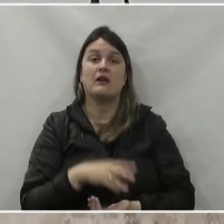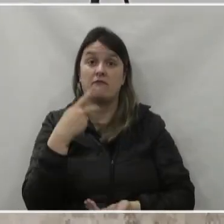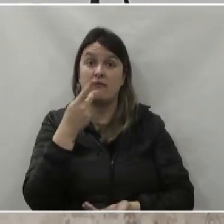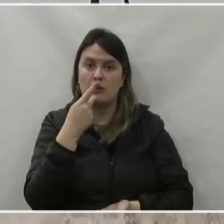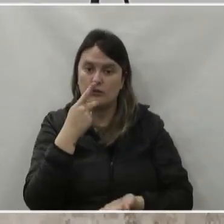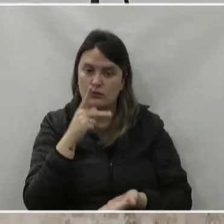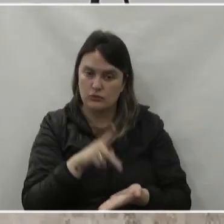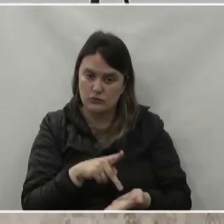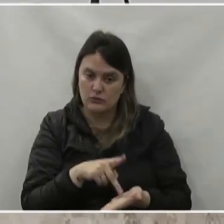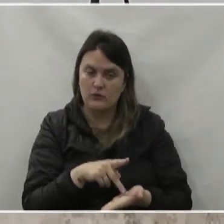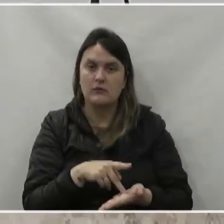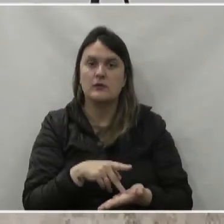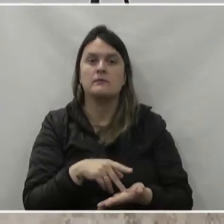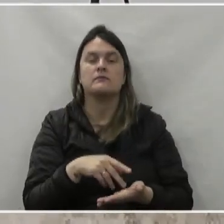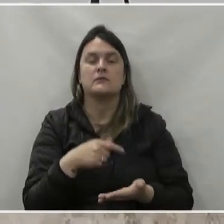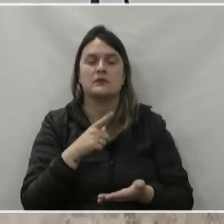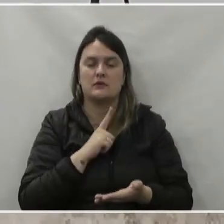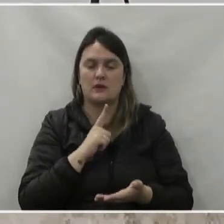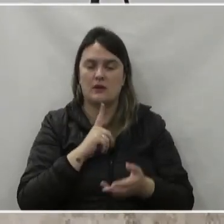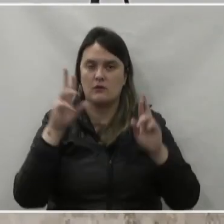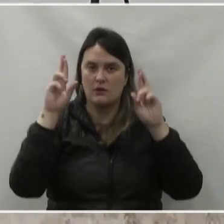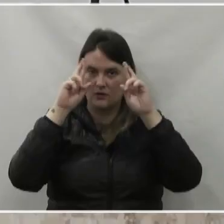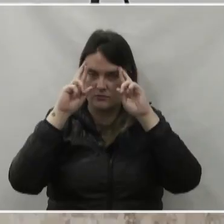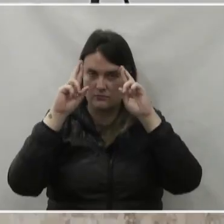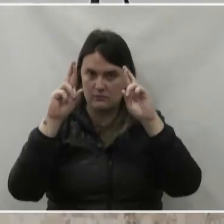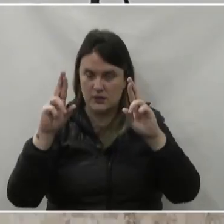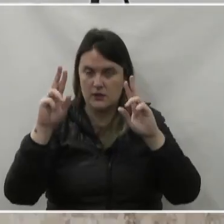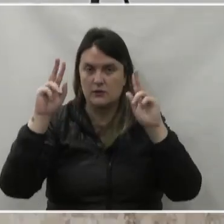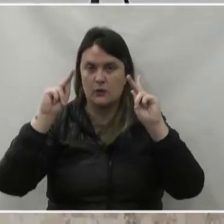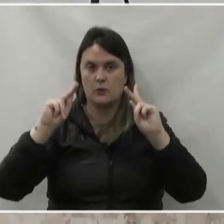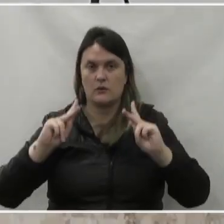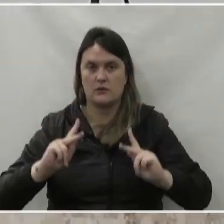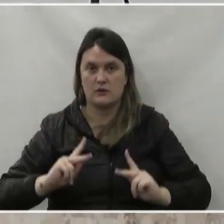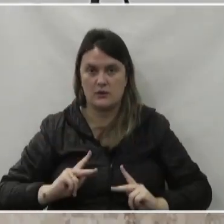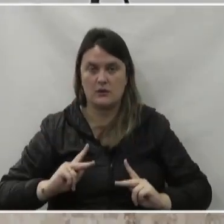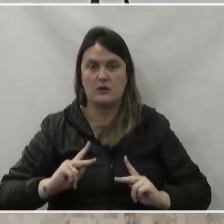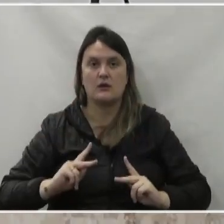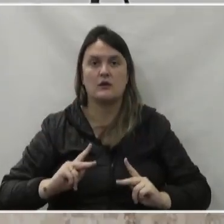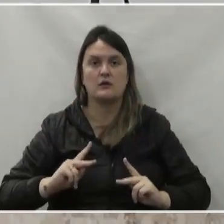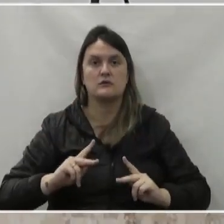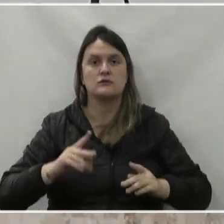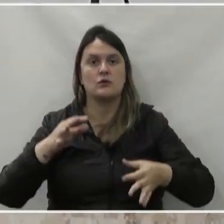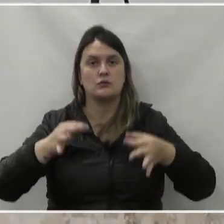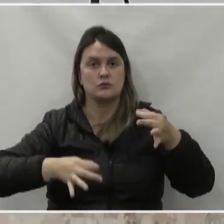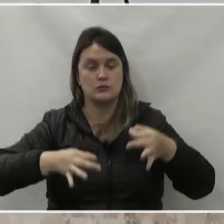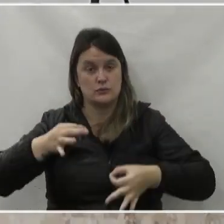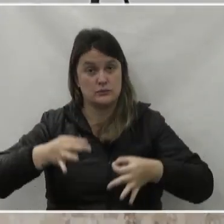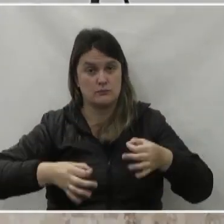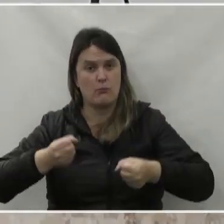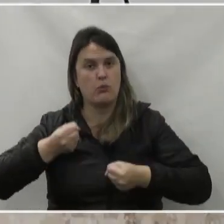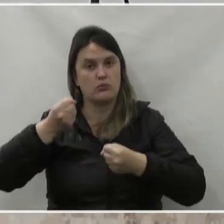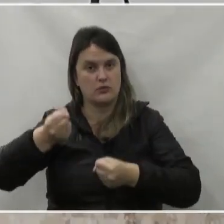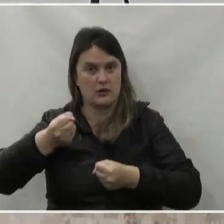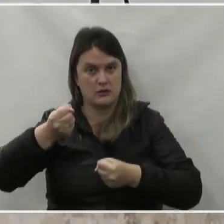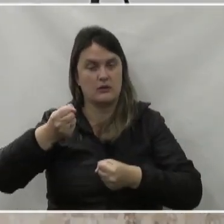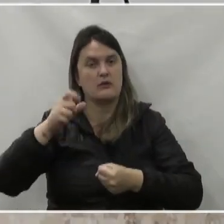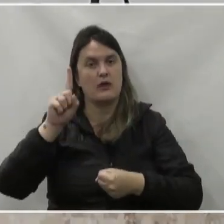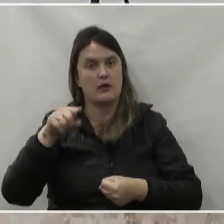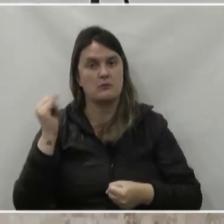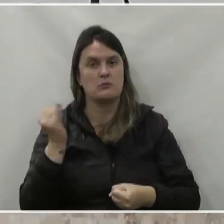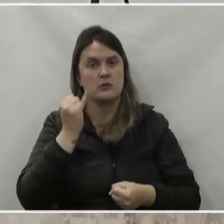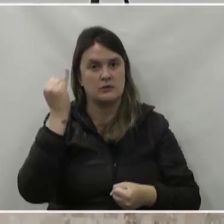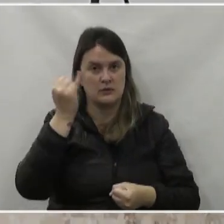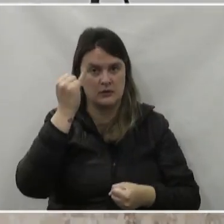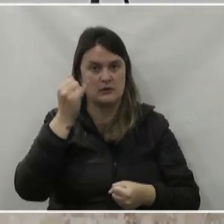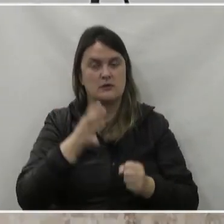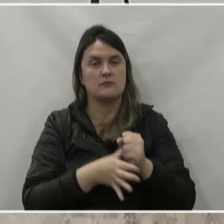reafirmo o meu profundo respeito e o reconhecimento ao Poder Judiciário, instituição essencial